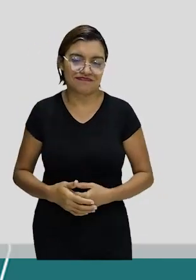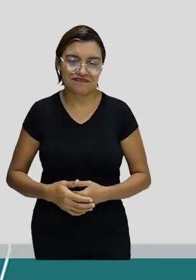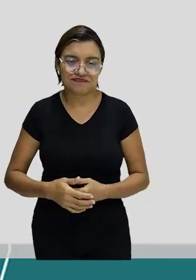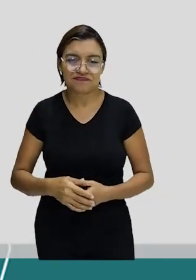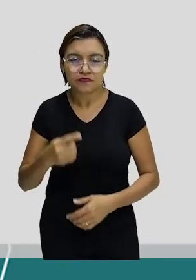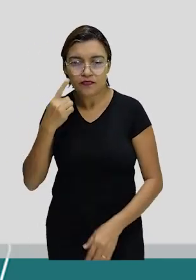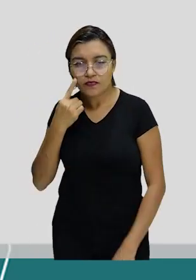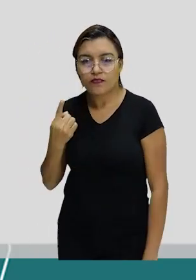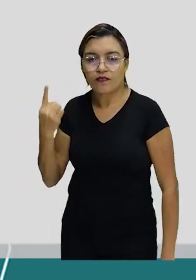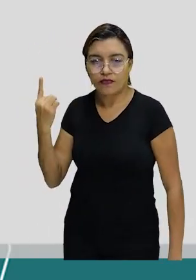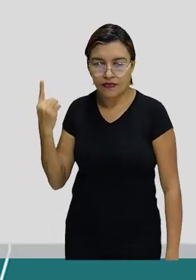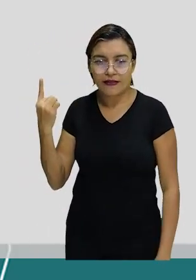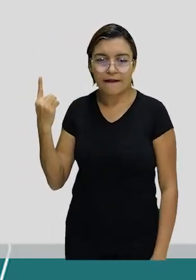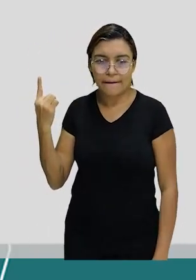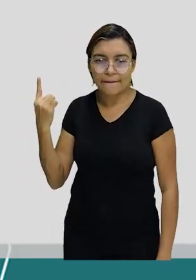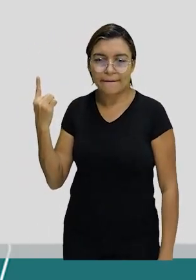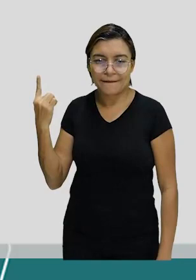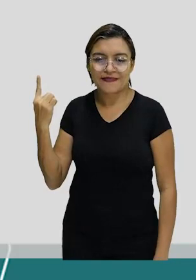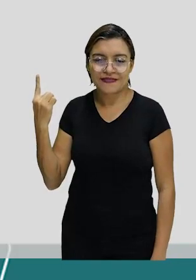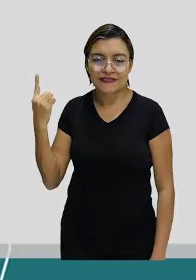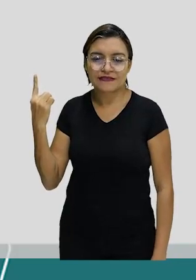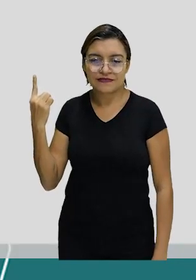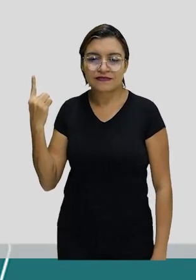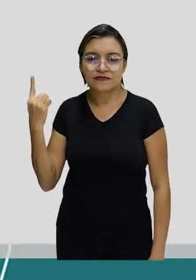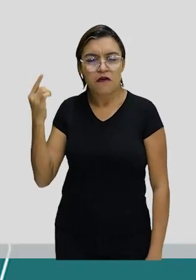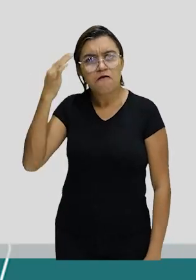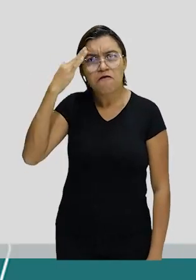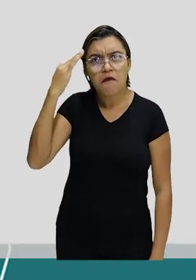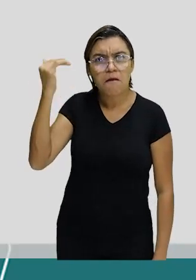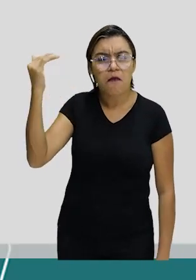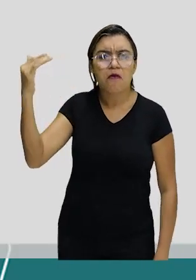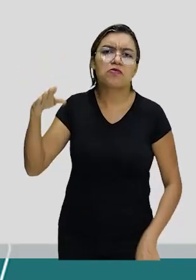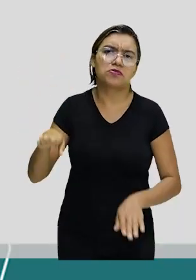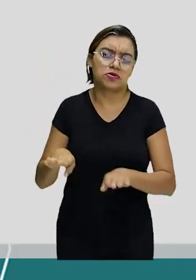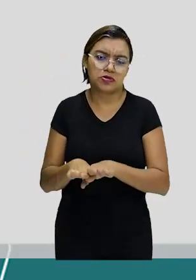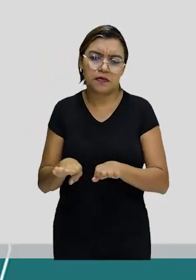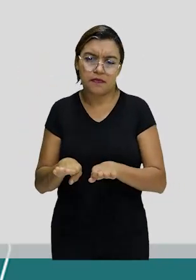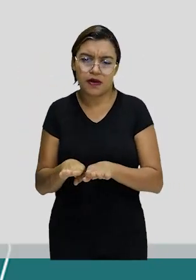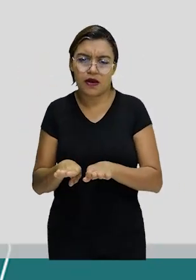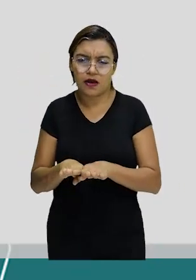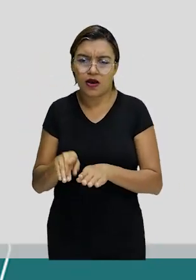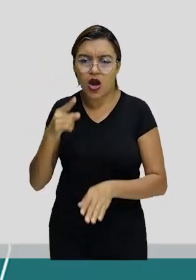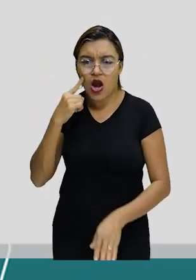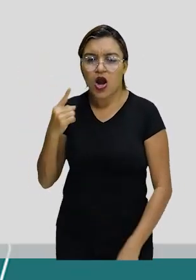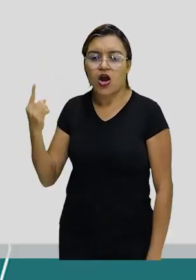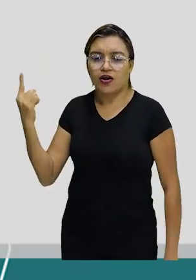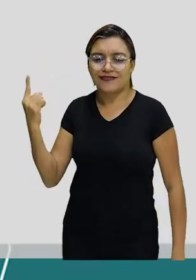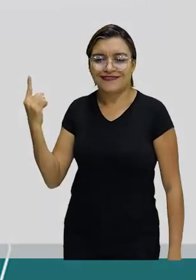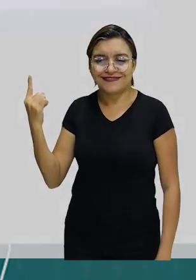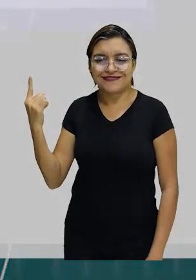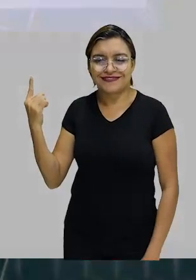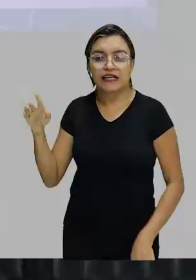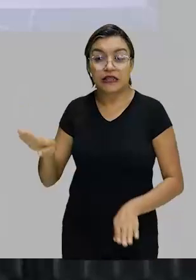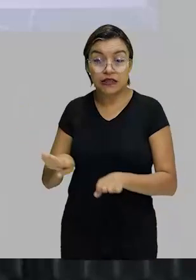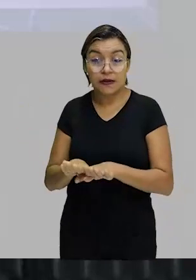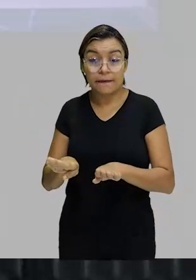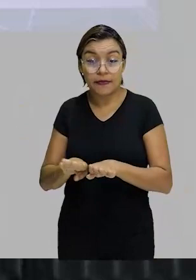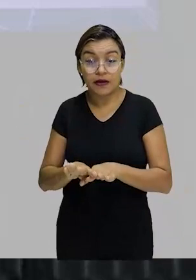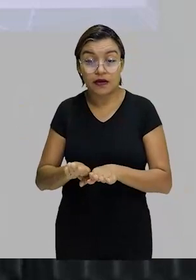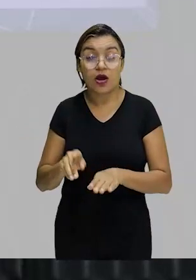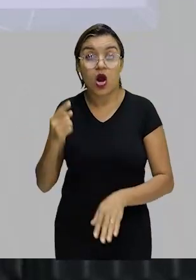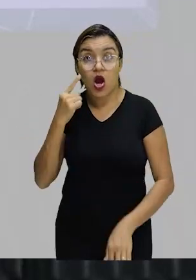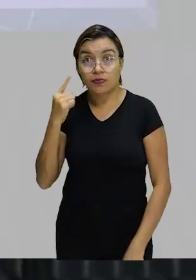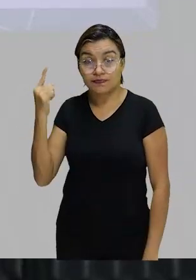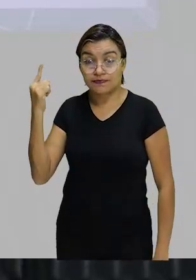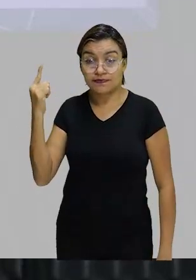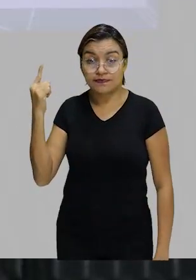série, viralizou na época. Hoje em dia, outra mais recente, Round 6, também chamado de Squid Game,